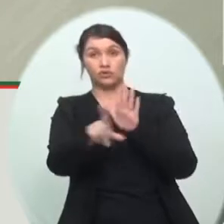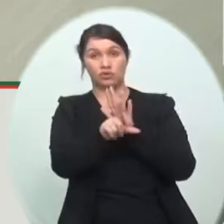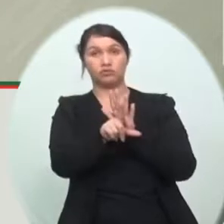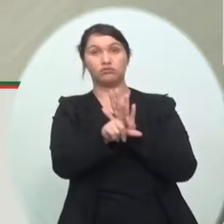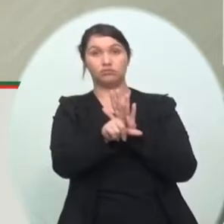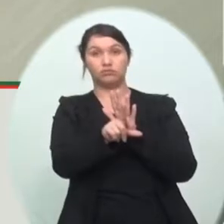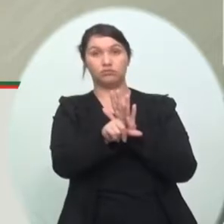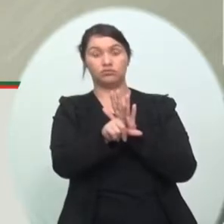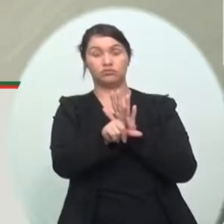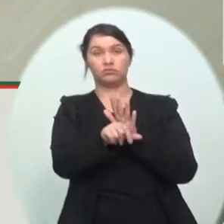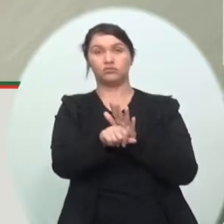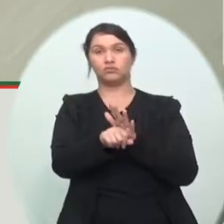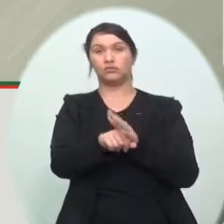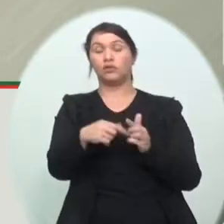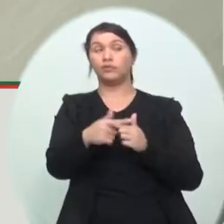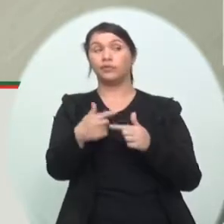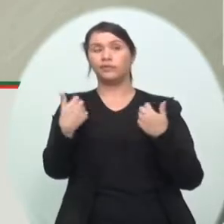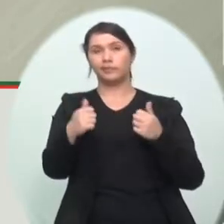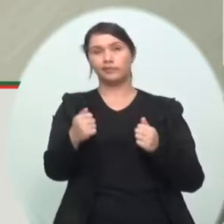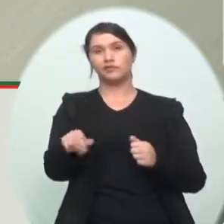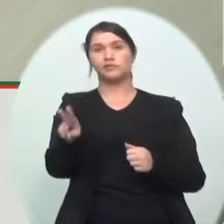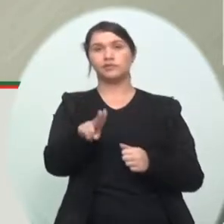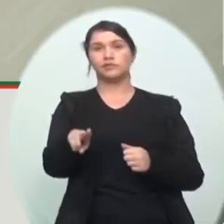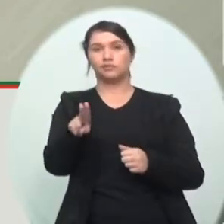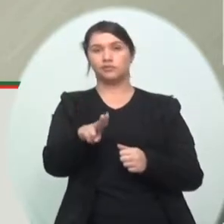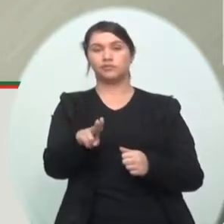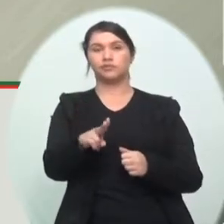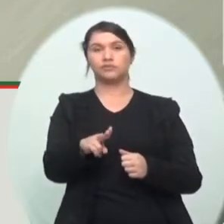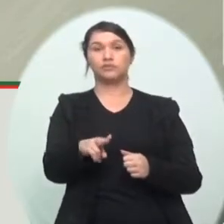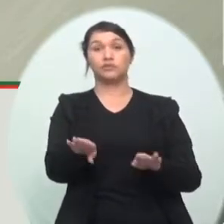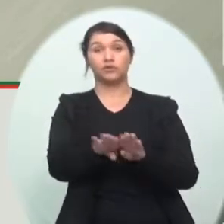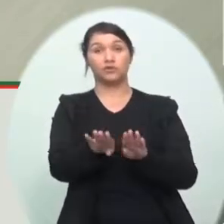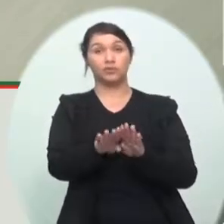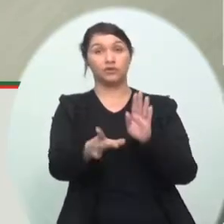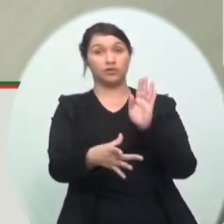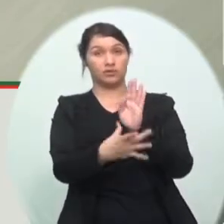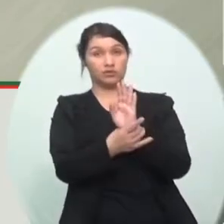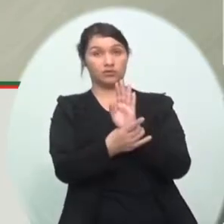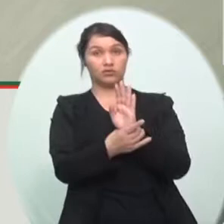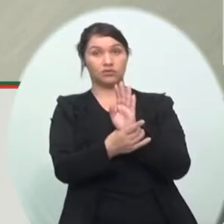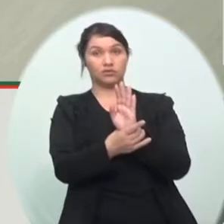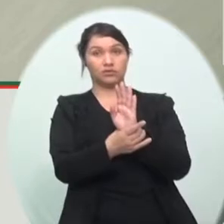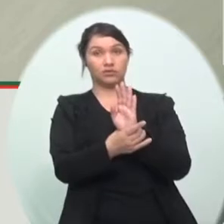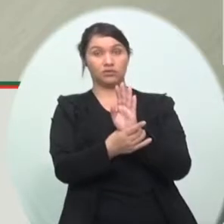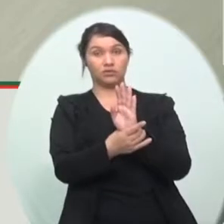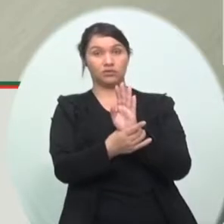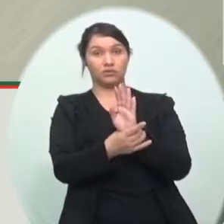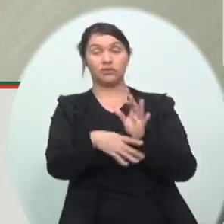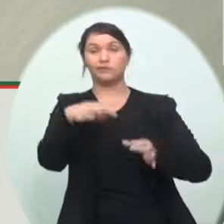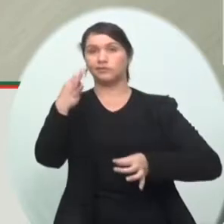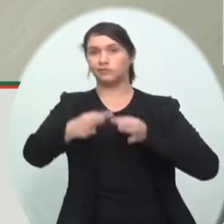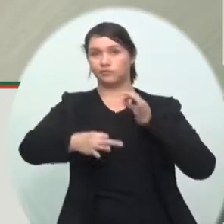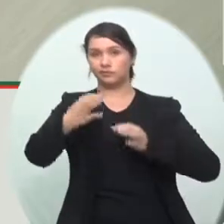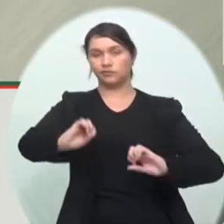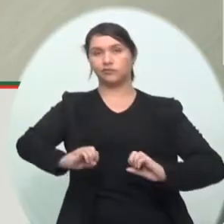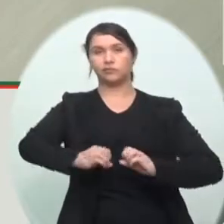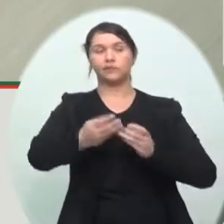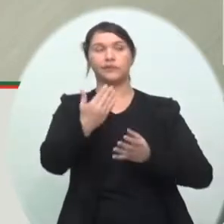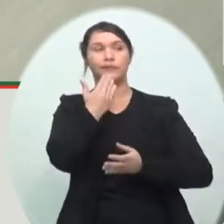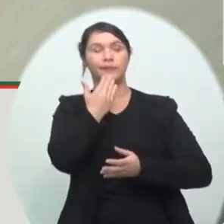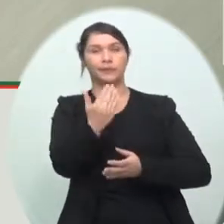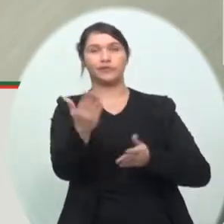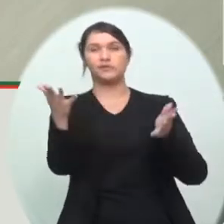ele, de fato, funcione e tenha segurança jurídica para as empresas que aqui vão ser implantadas. Por isso, já faço um